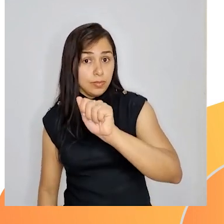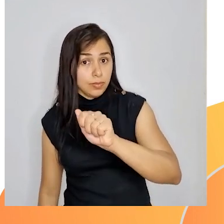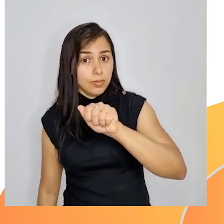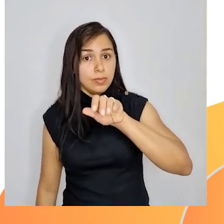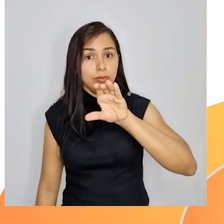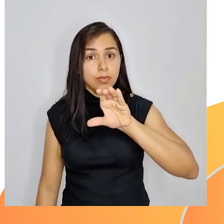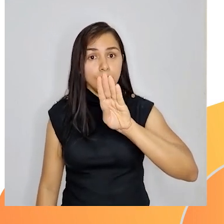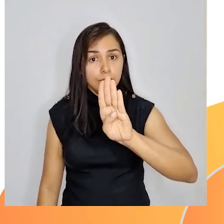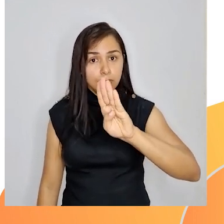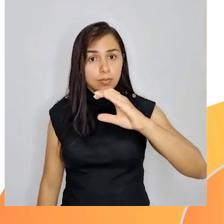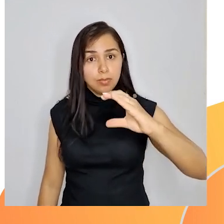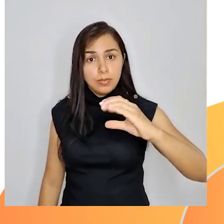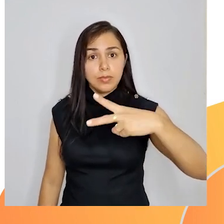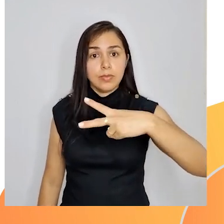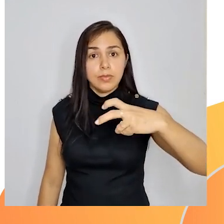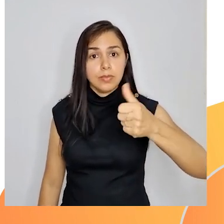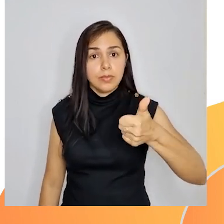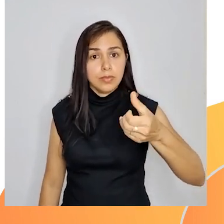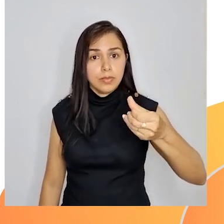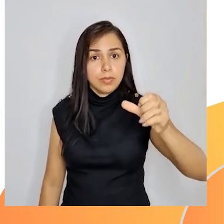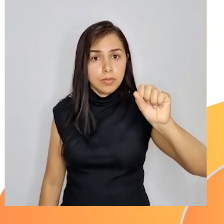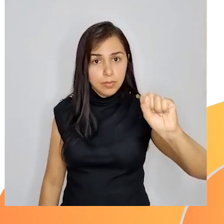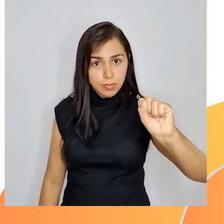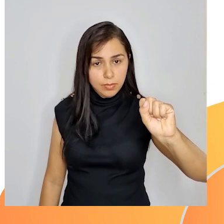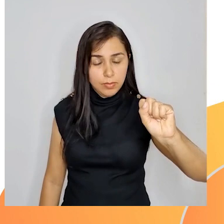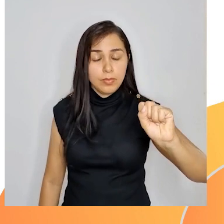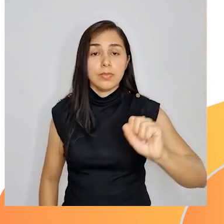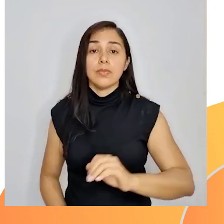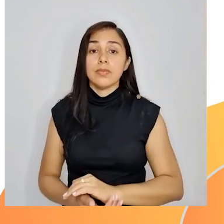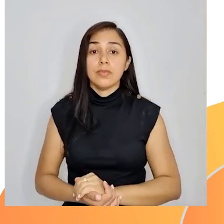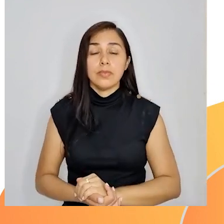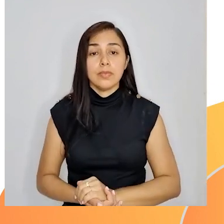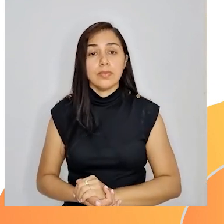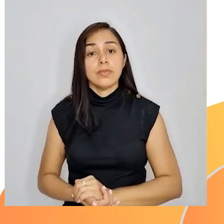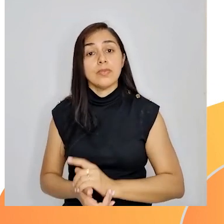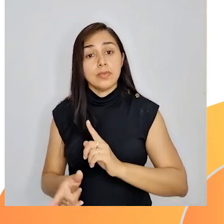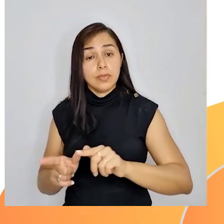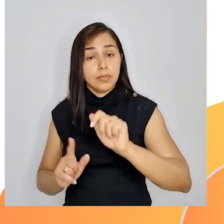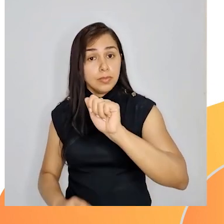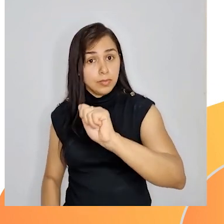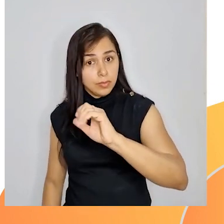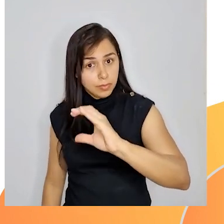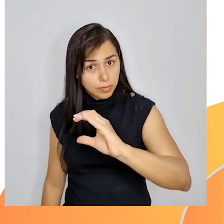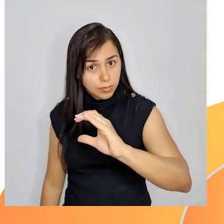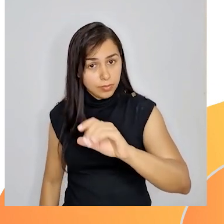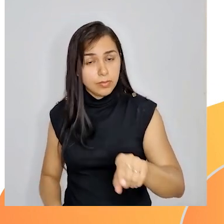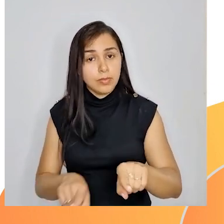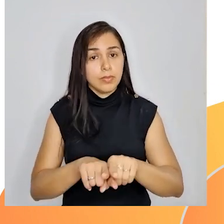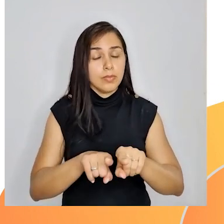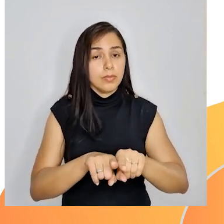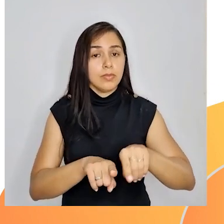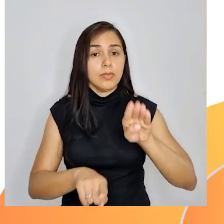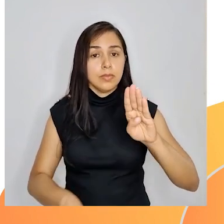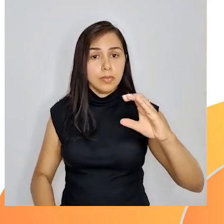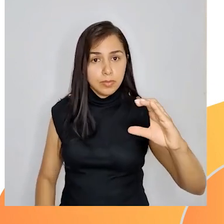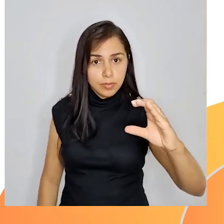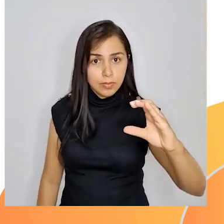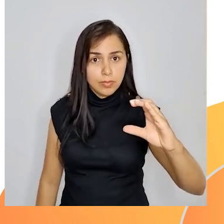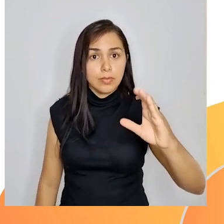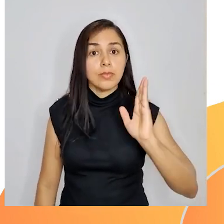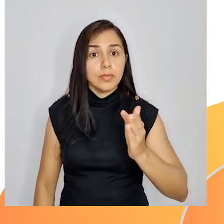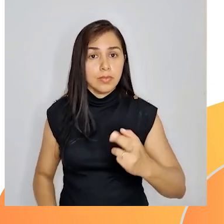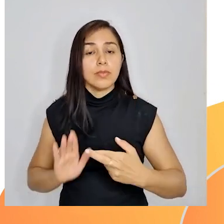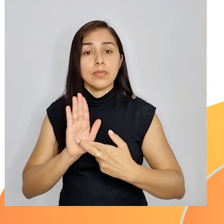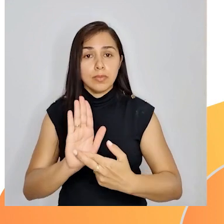c = 168 e as outras letras a c e BC com seus respectivos valores aí